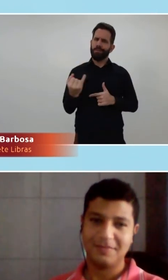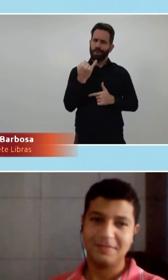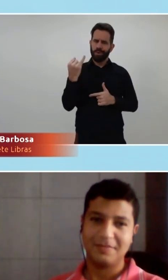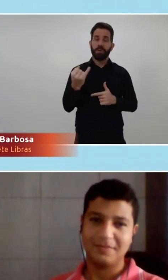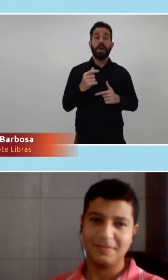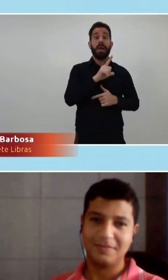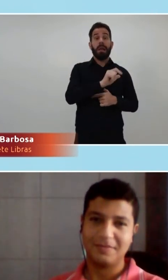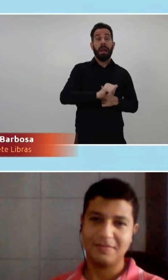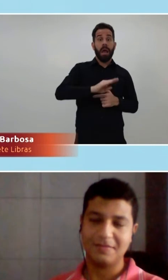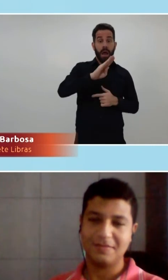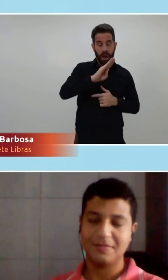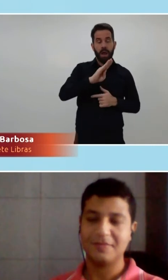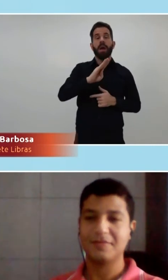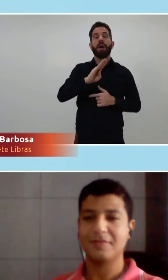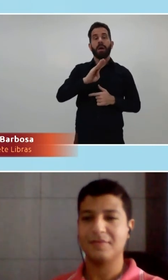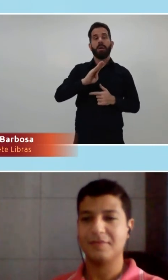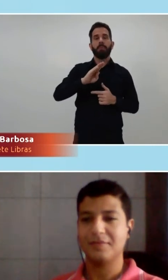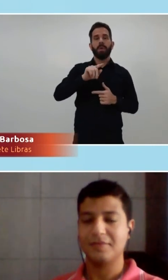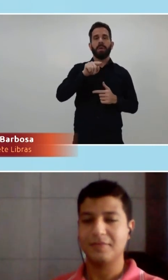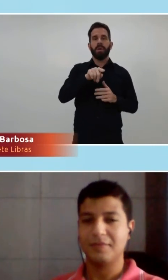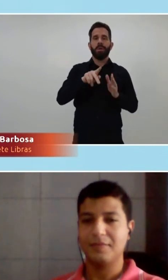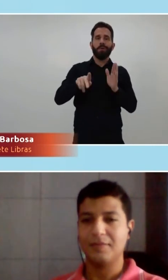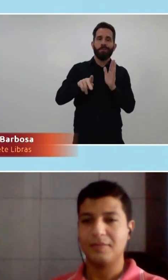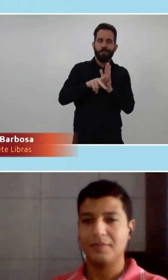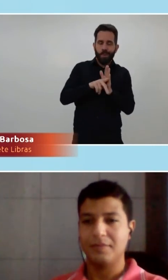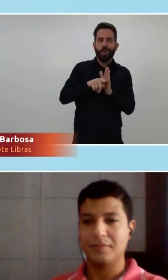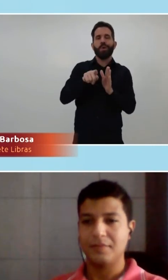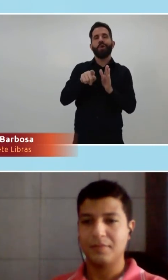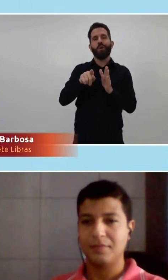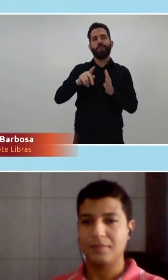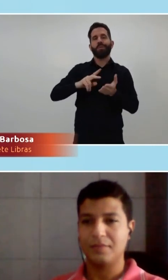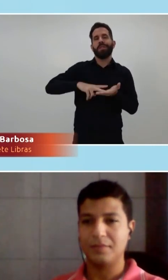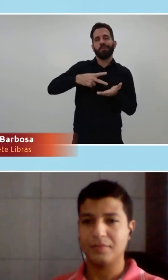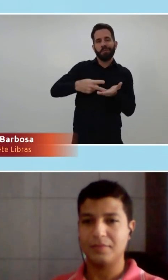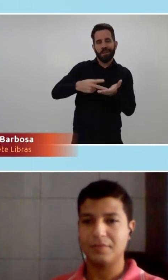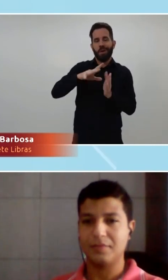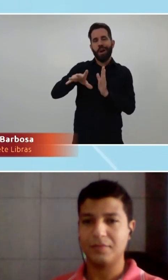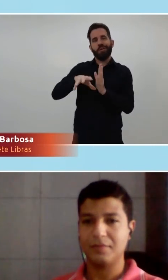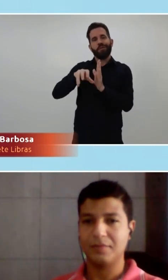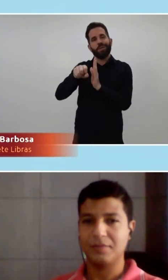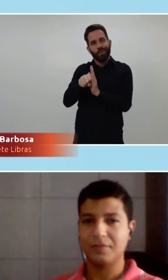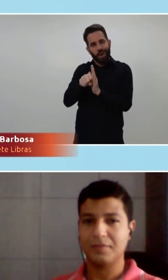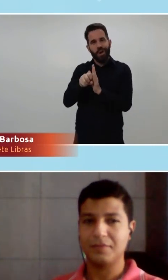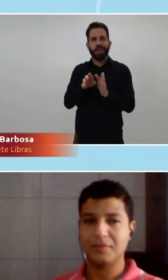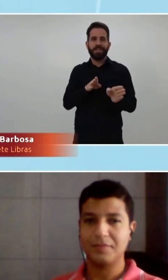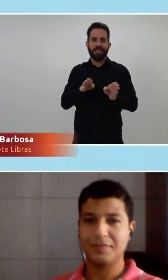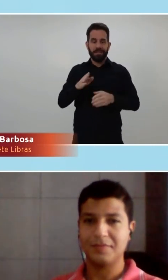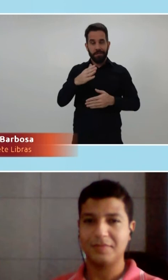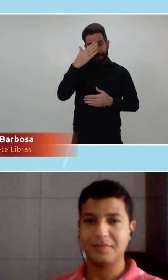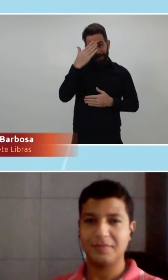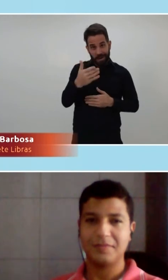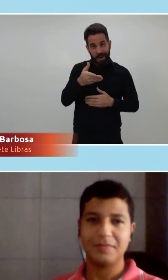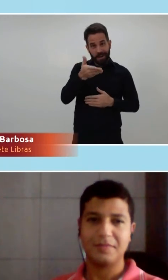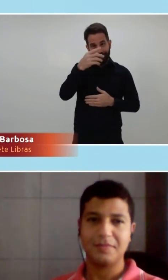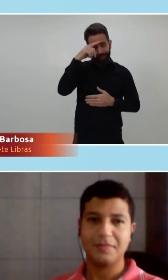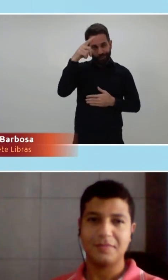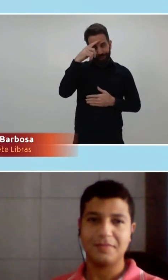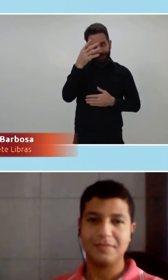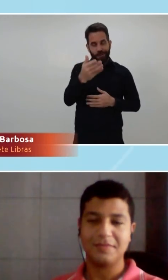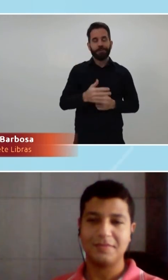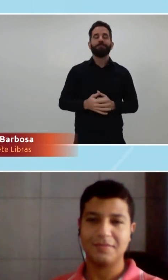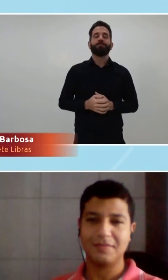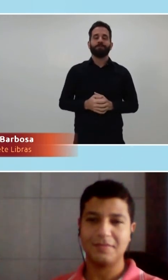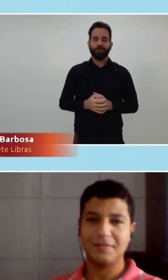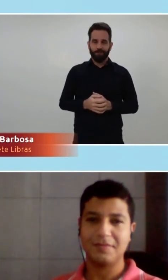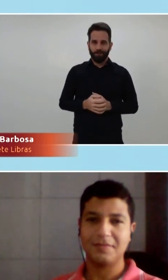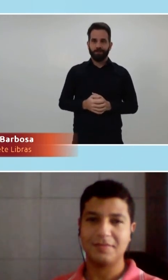Tradução Audiovisual Acessível. Muito obrigada novamente pela sua presença, professor. Bom, e dessa vez a gente tem um